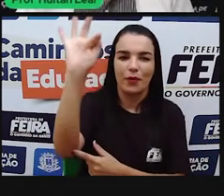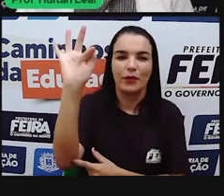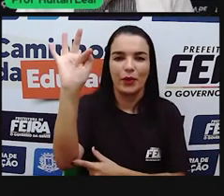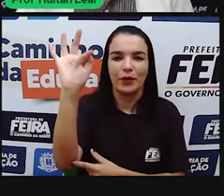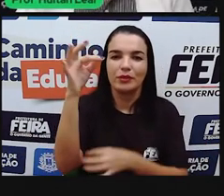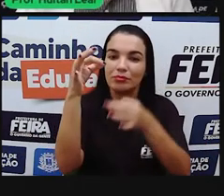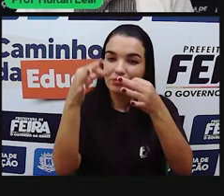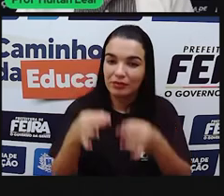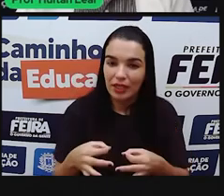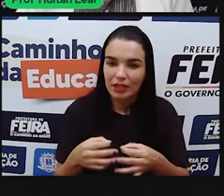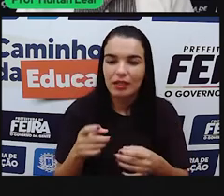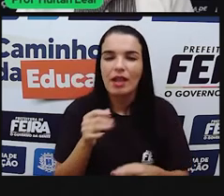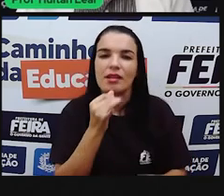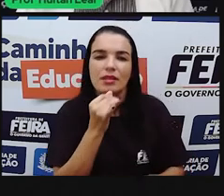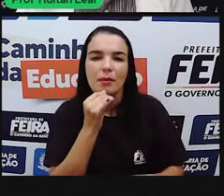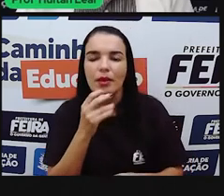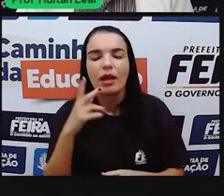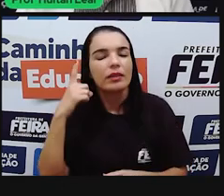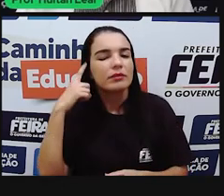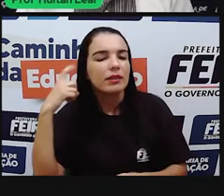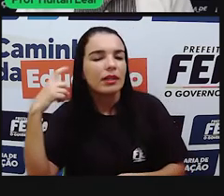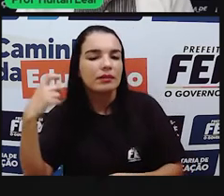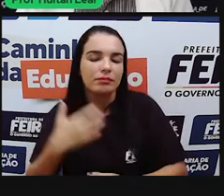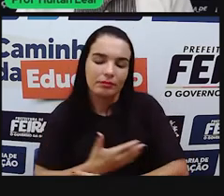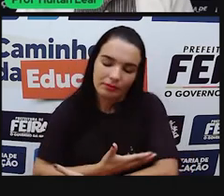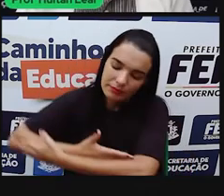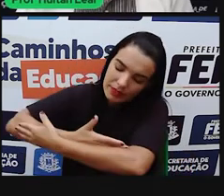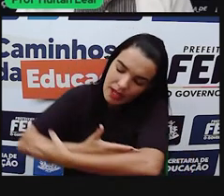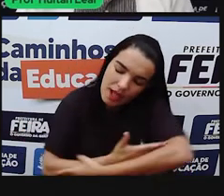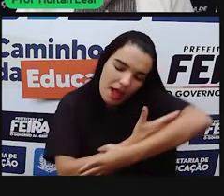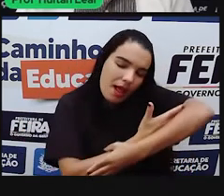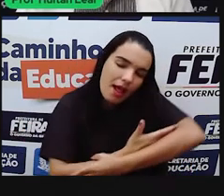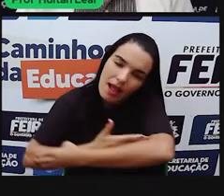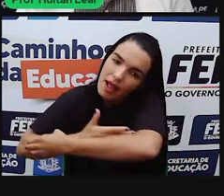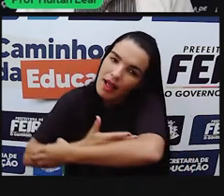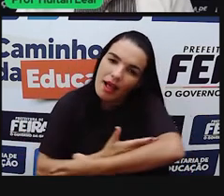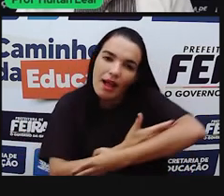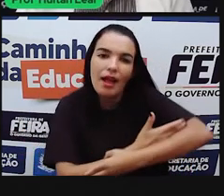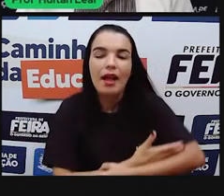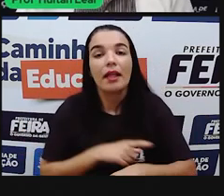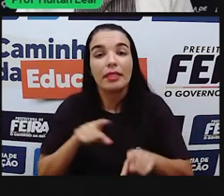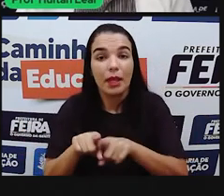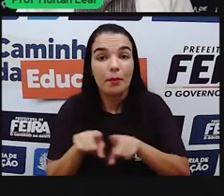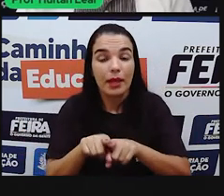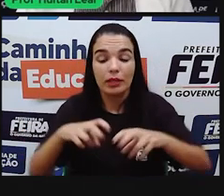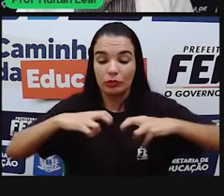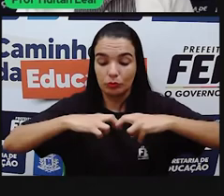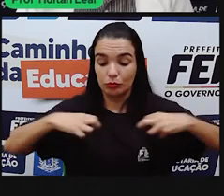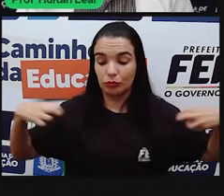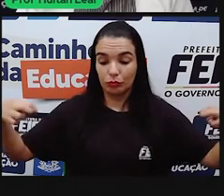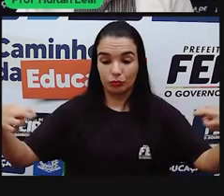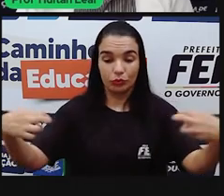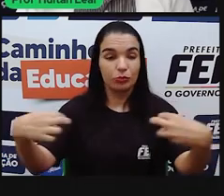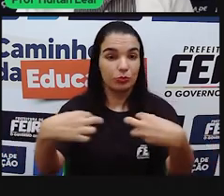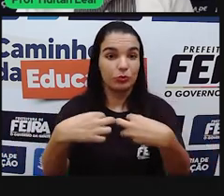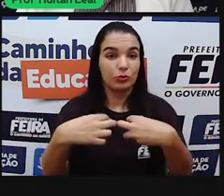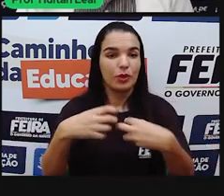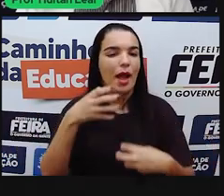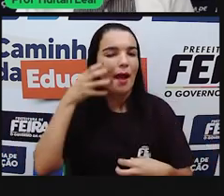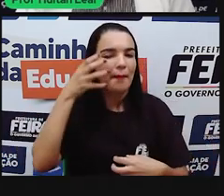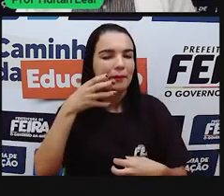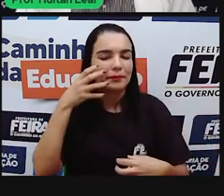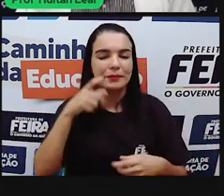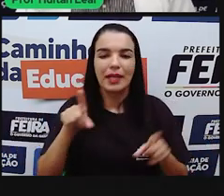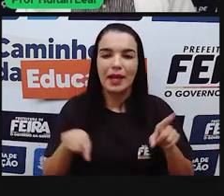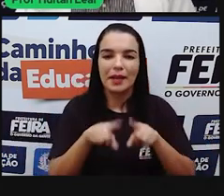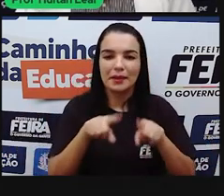algumas canções de ninar, que também pode ser chamado de acalanos, e cantigas de roda. Lembre-se que, geralmente, quando se